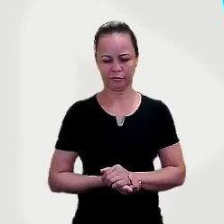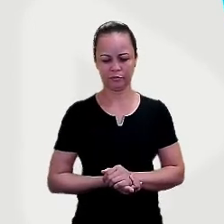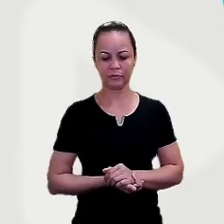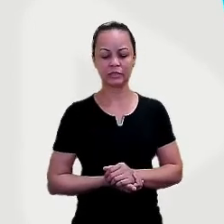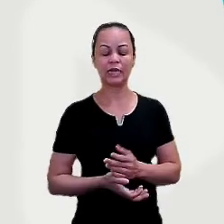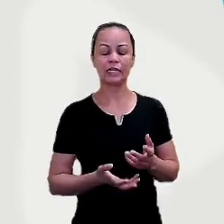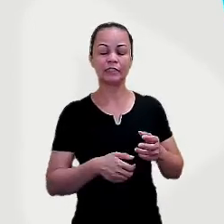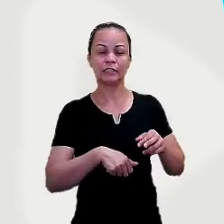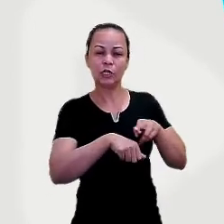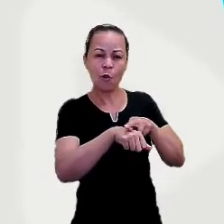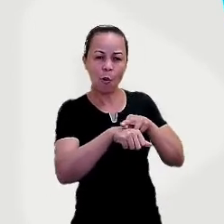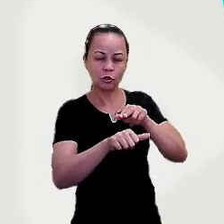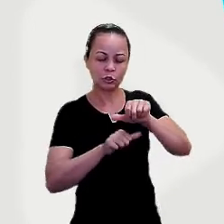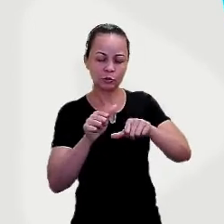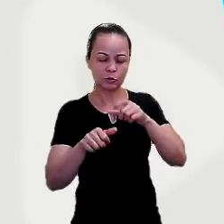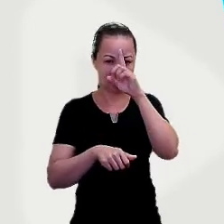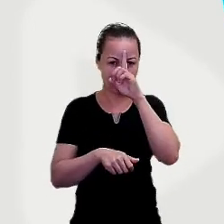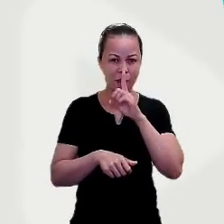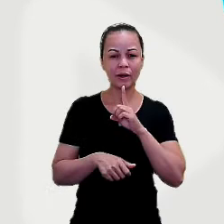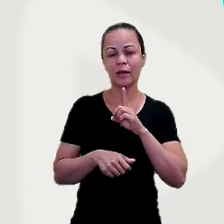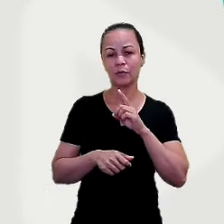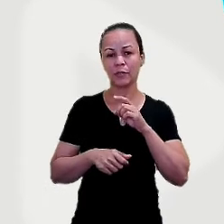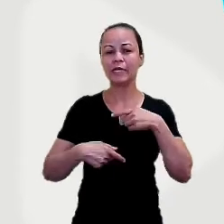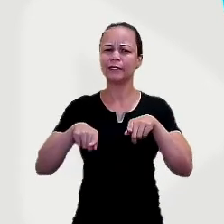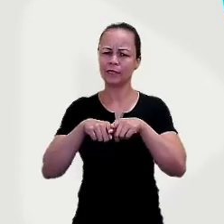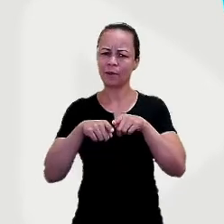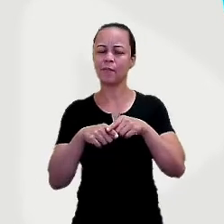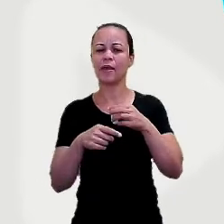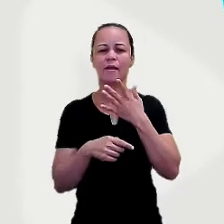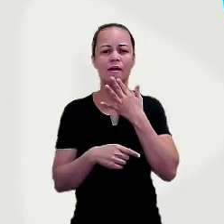para amarelo. E até para cor de vinho.